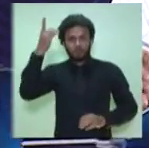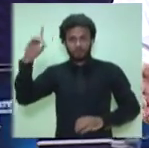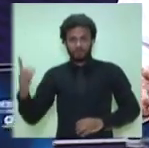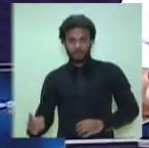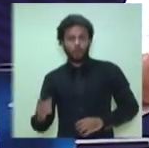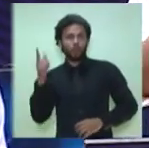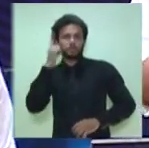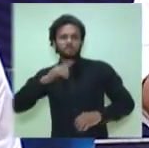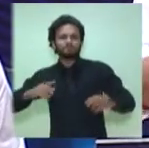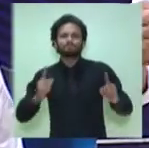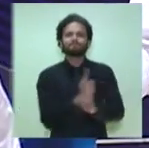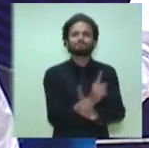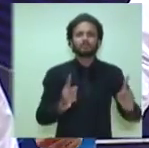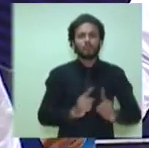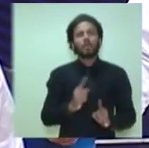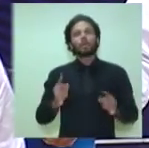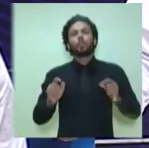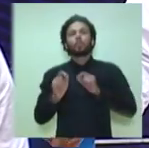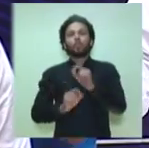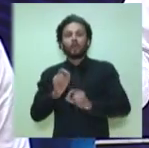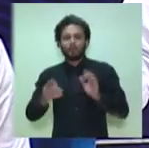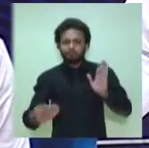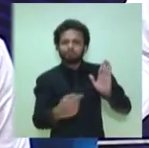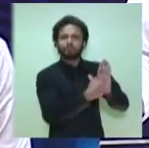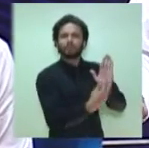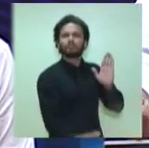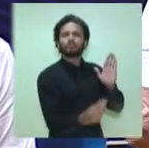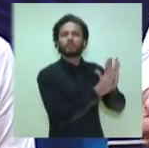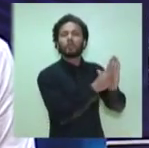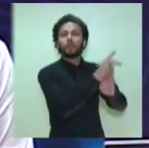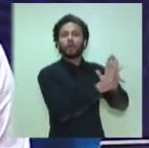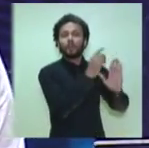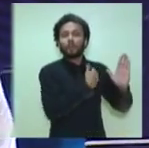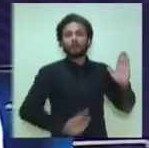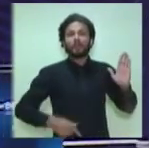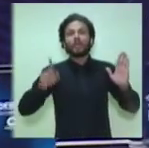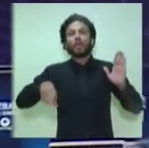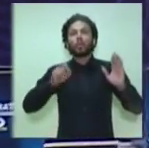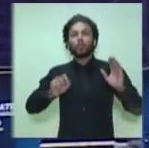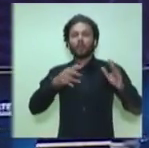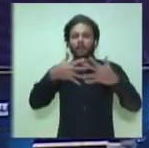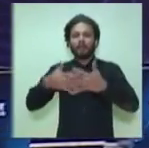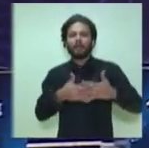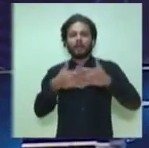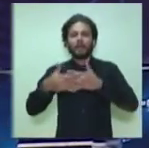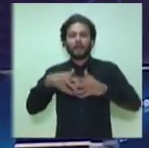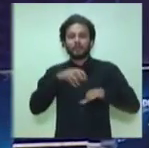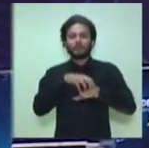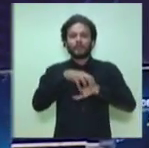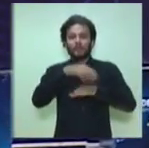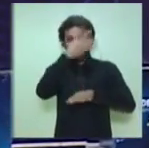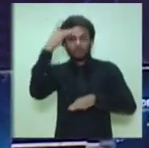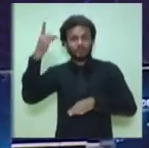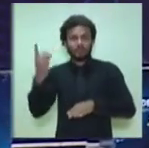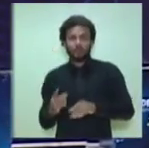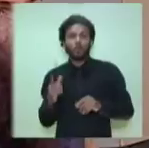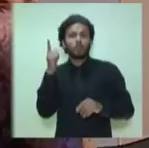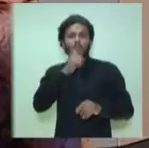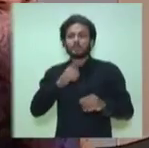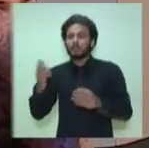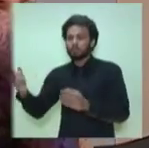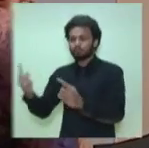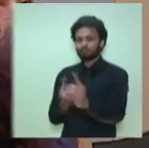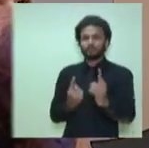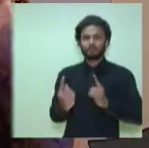e que cuida delas. Uma das coisas que nós incluímos no nosso programa de governo, inclusive, é a carreta da pessoa com deficiência, para garantir um atendimento